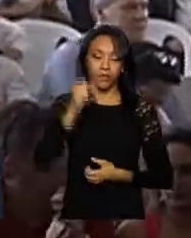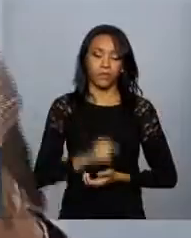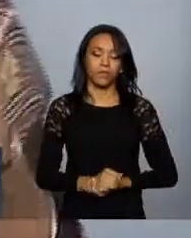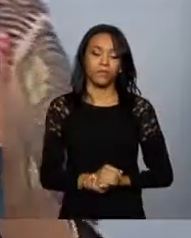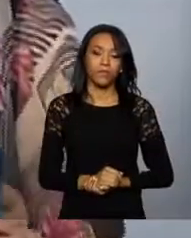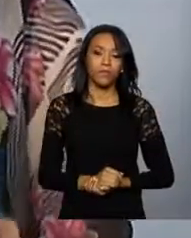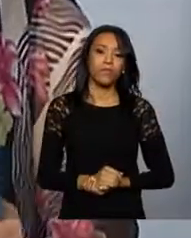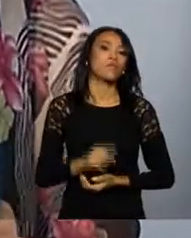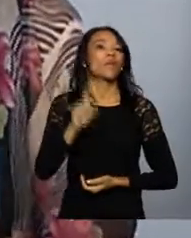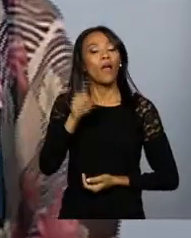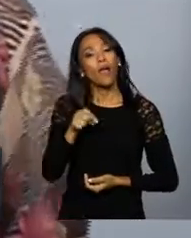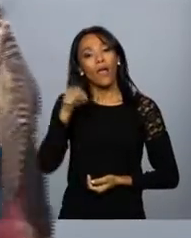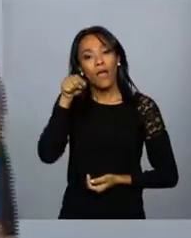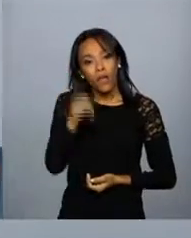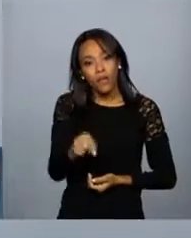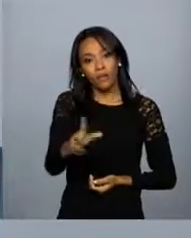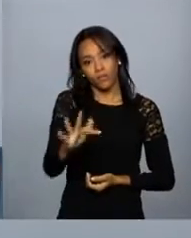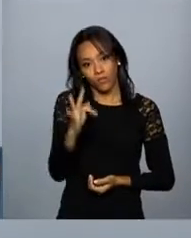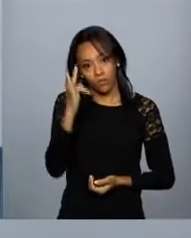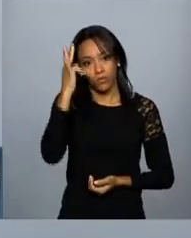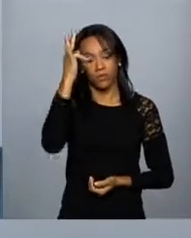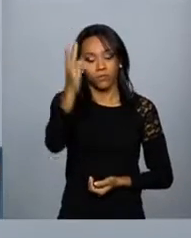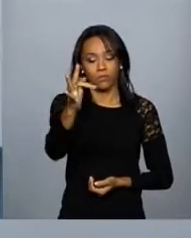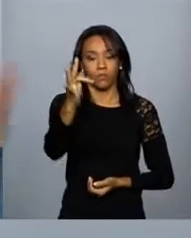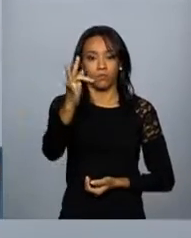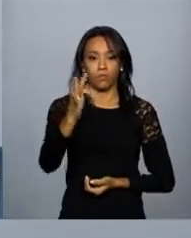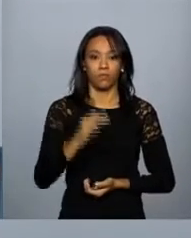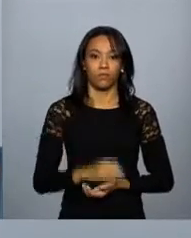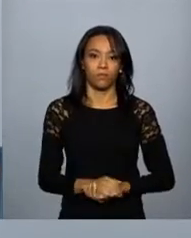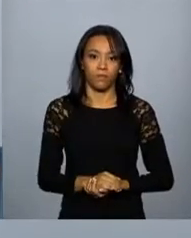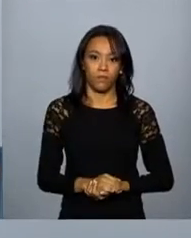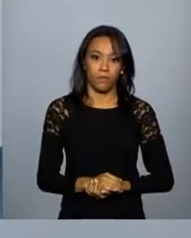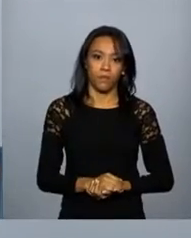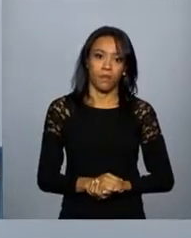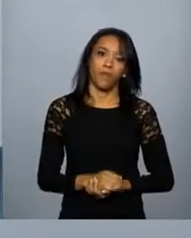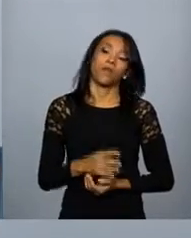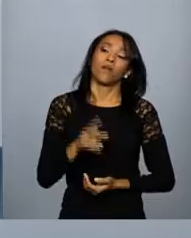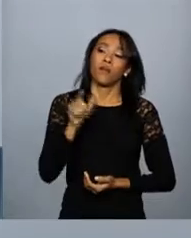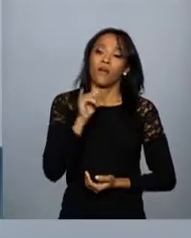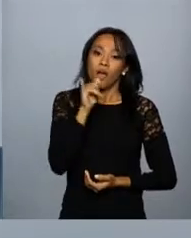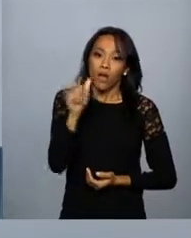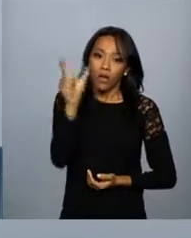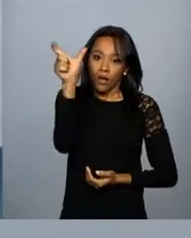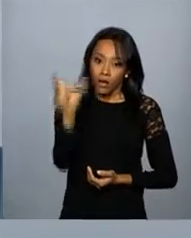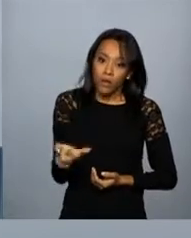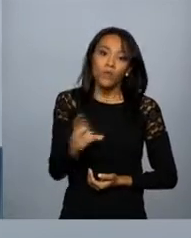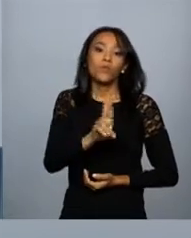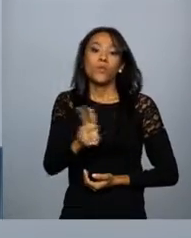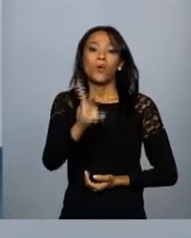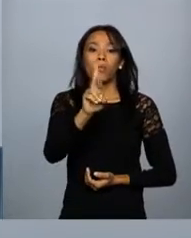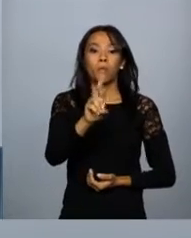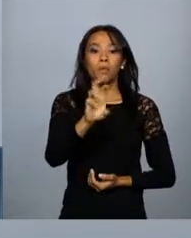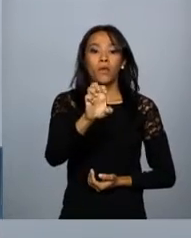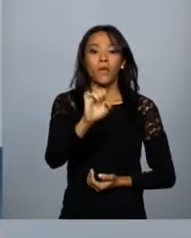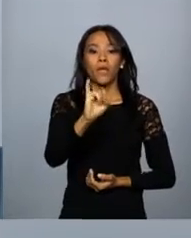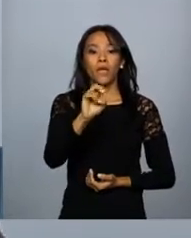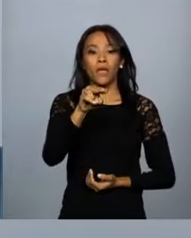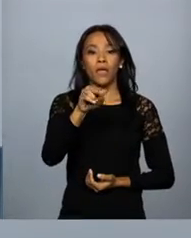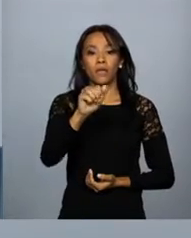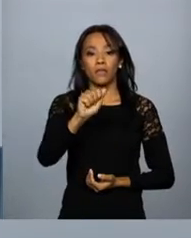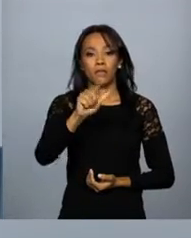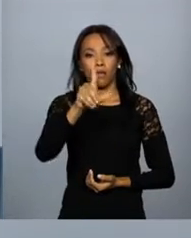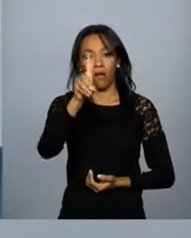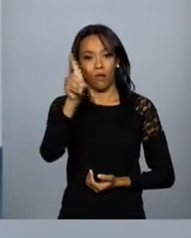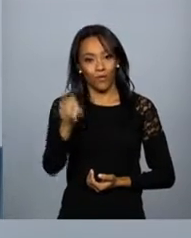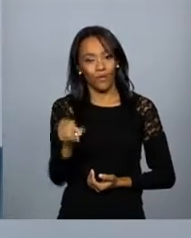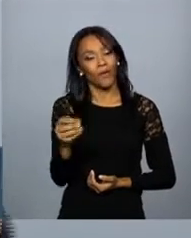É esse o futuro, prefeito. Prefeito Reinaldo, que eu acho que todos nós queremos